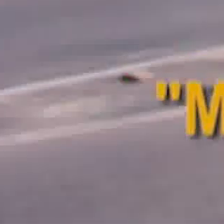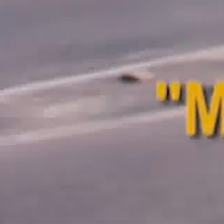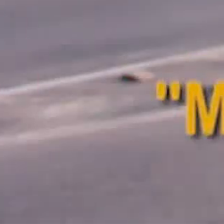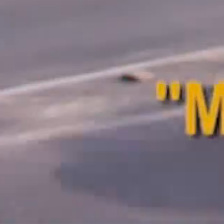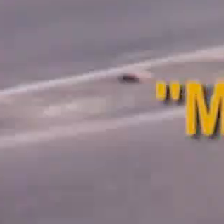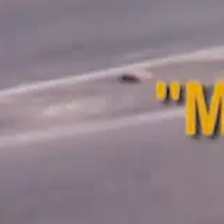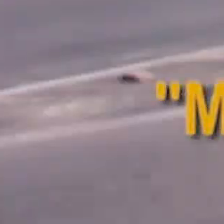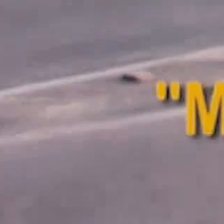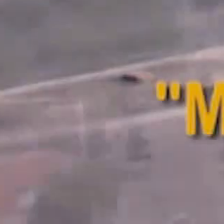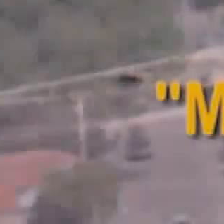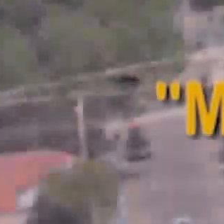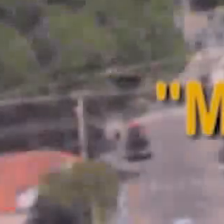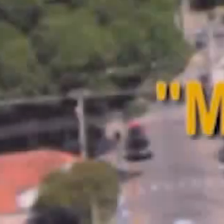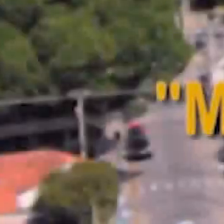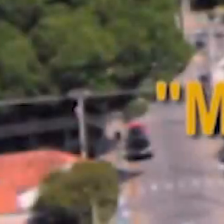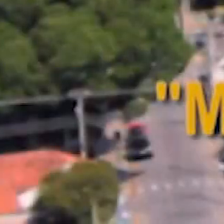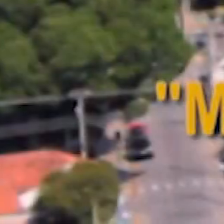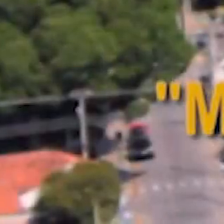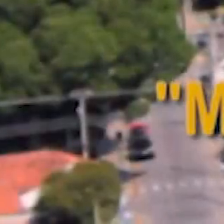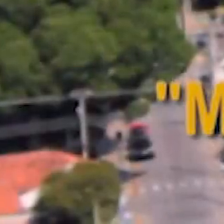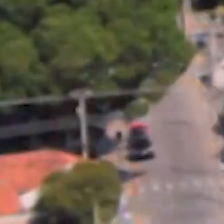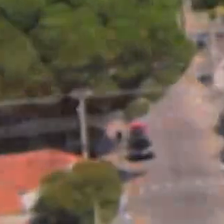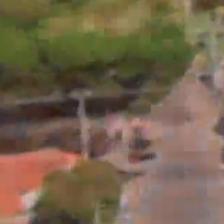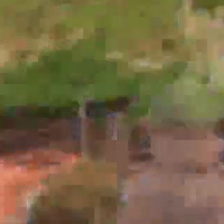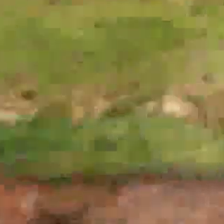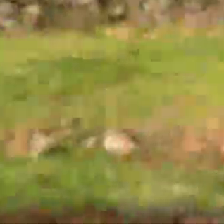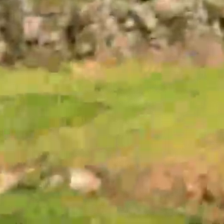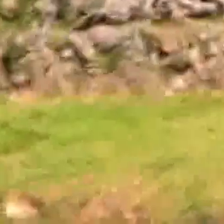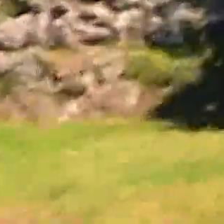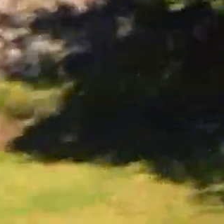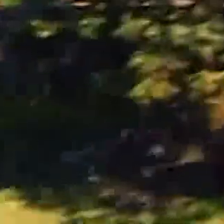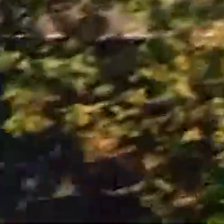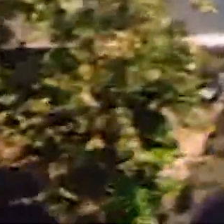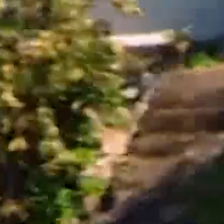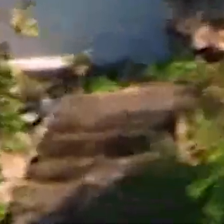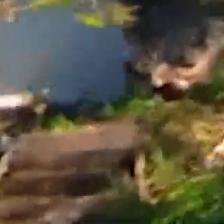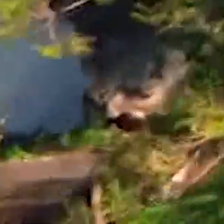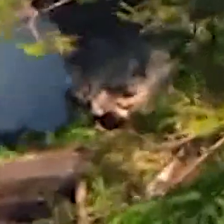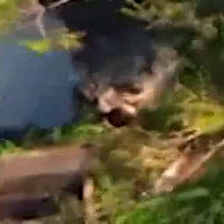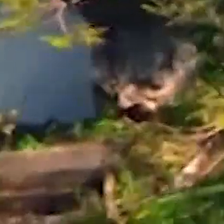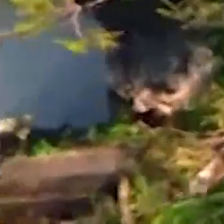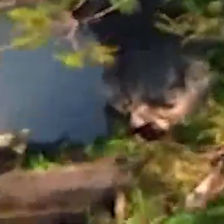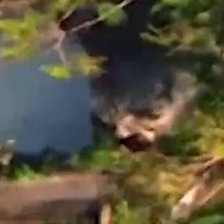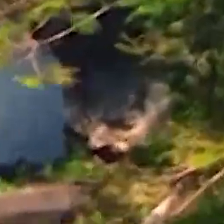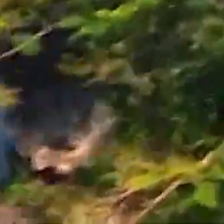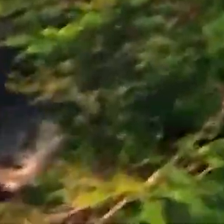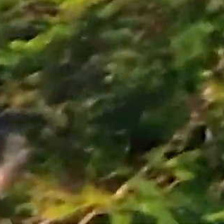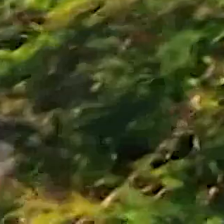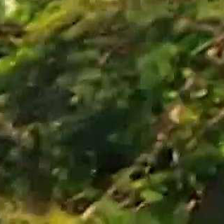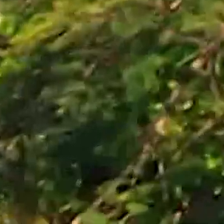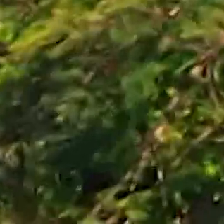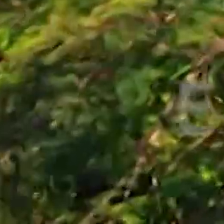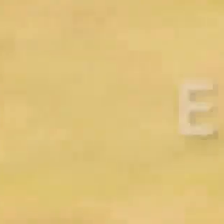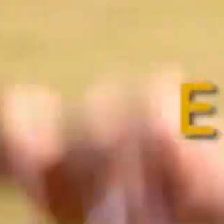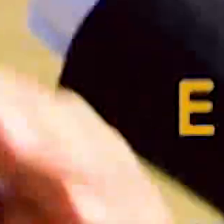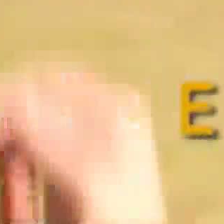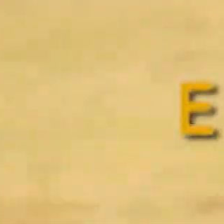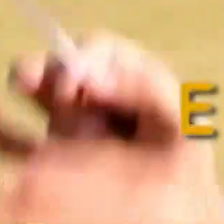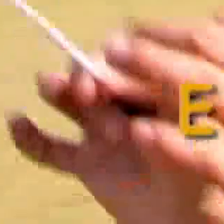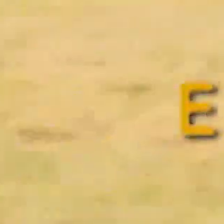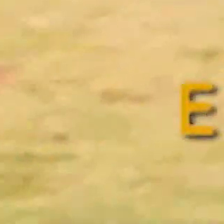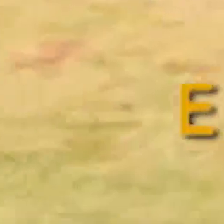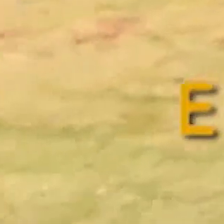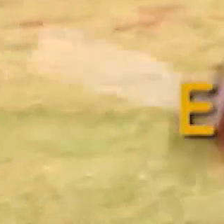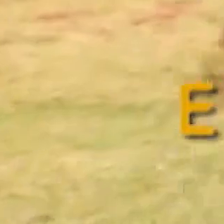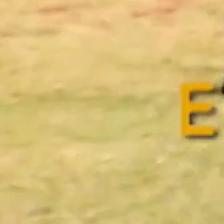Morado do Progresso, do Portinho, cidade de paz, Jacareí,